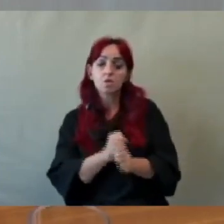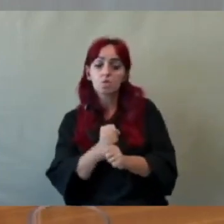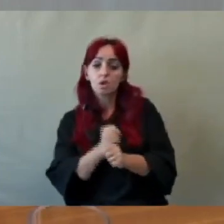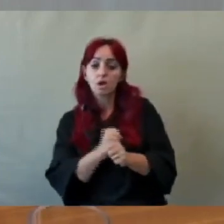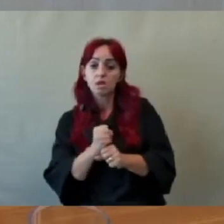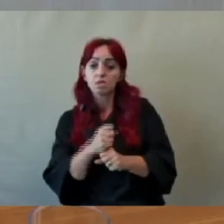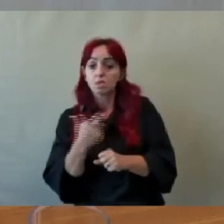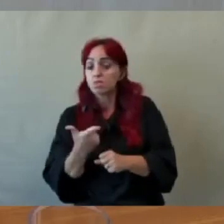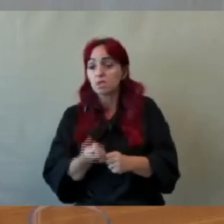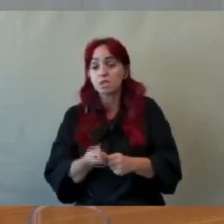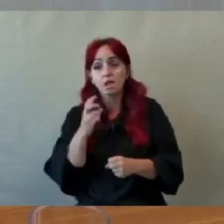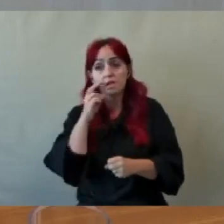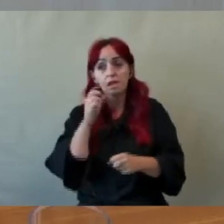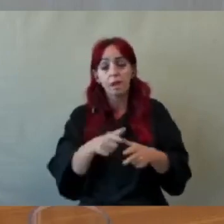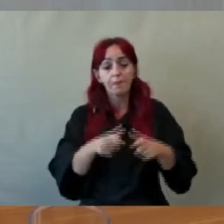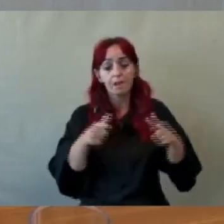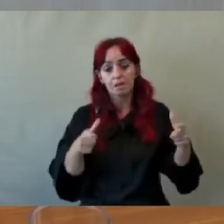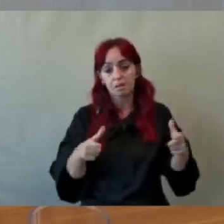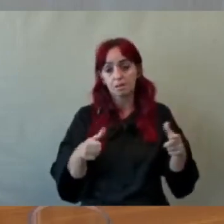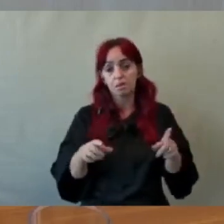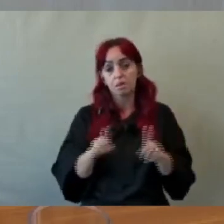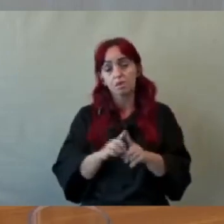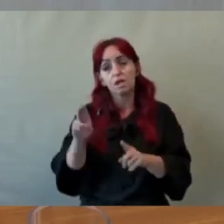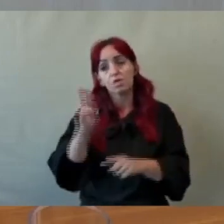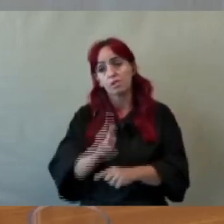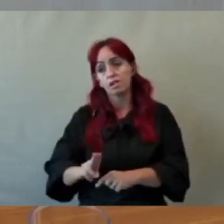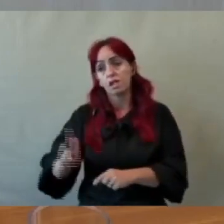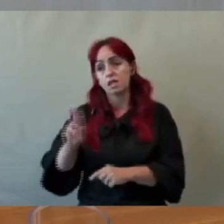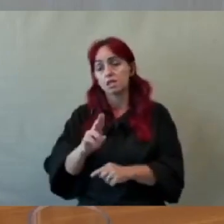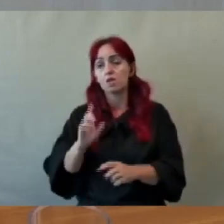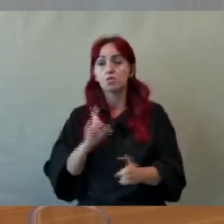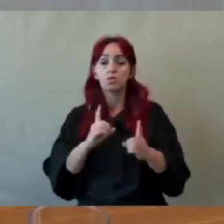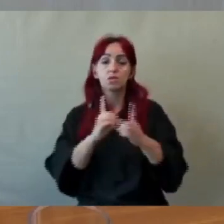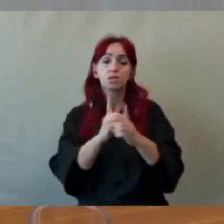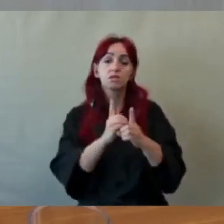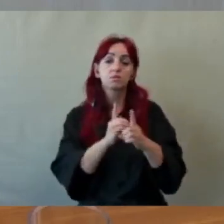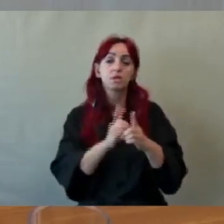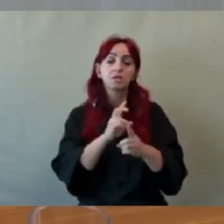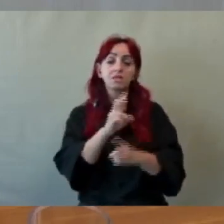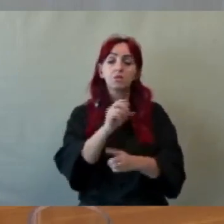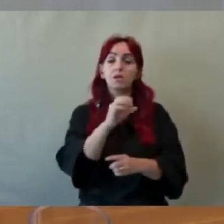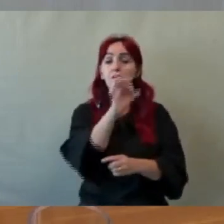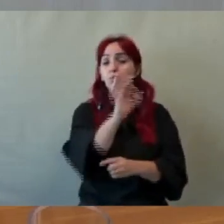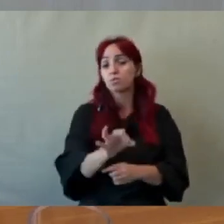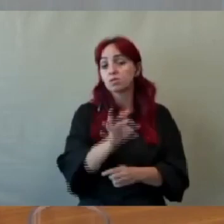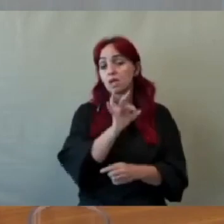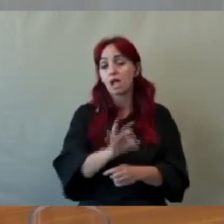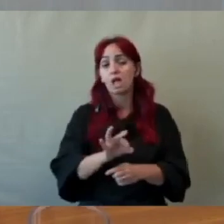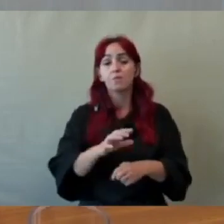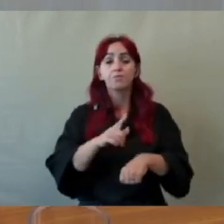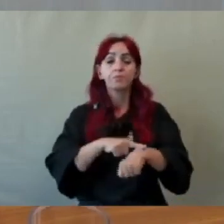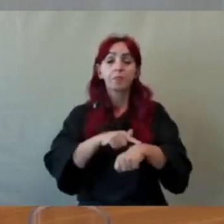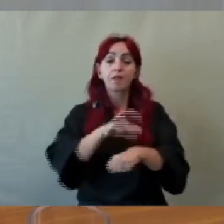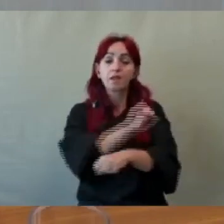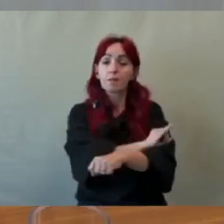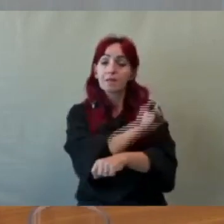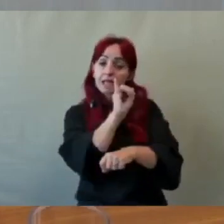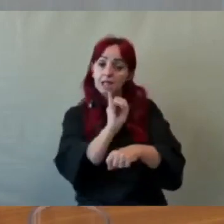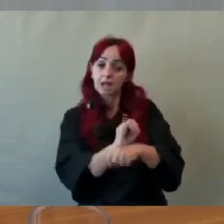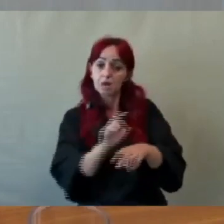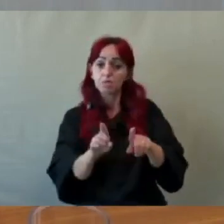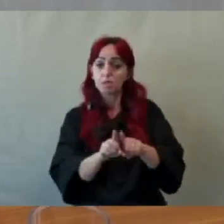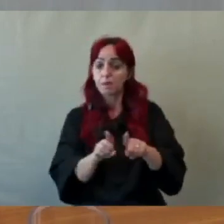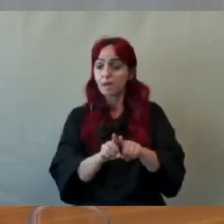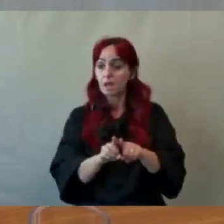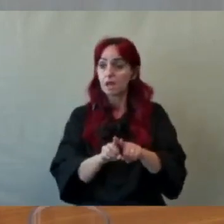ampliação e dessa universalização e do atendimento de 50% em tempo integral, do atendimento, né, de